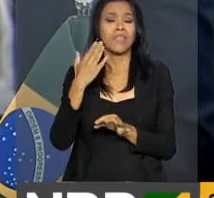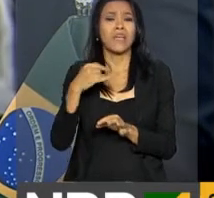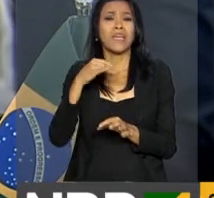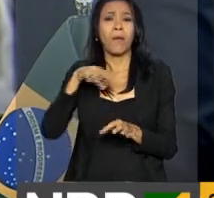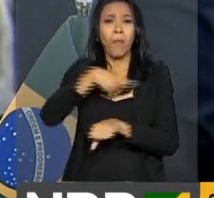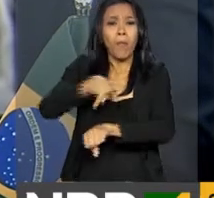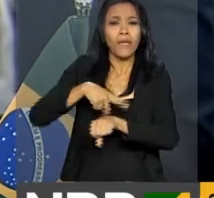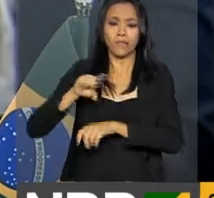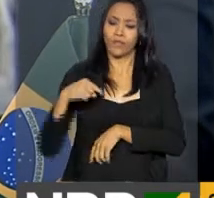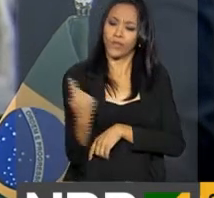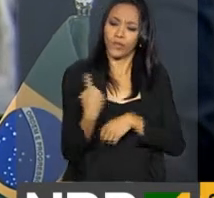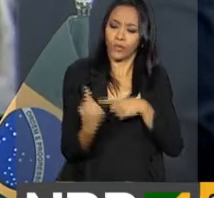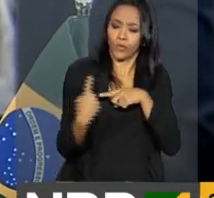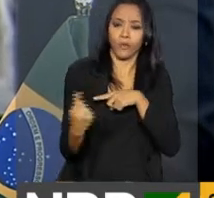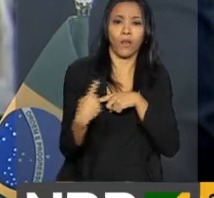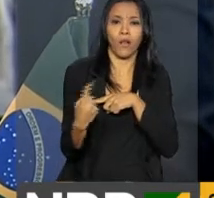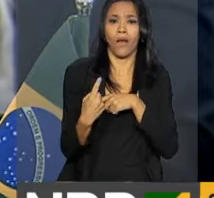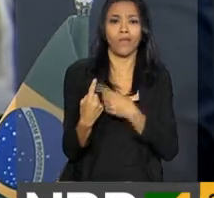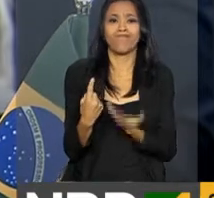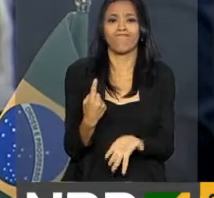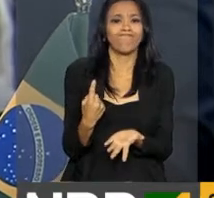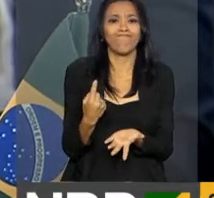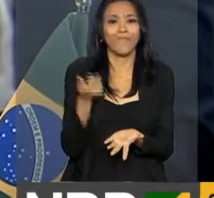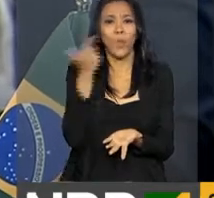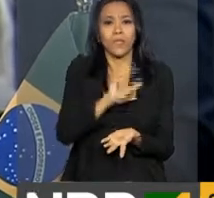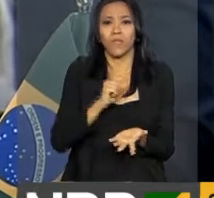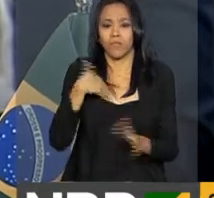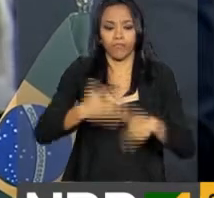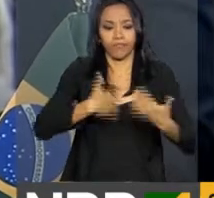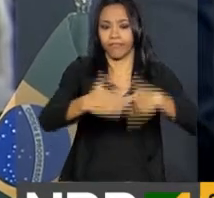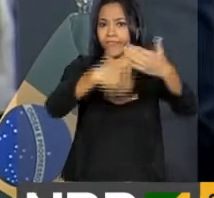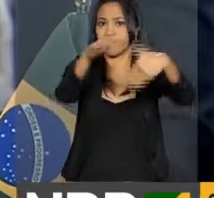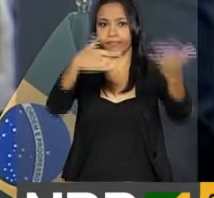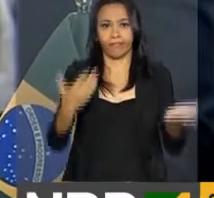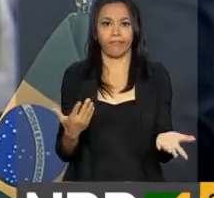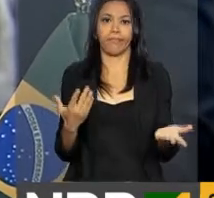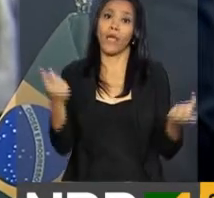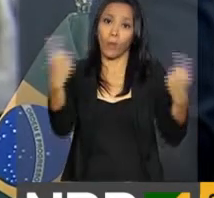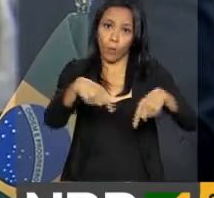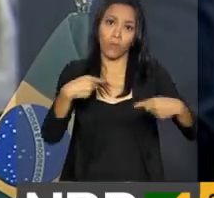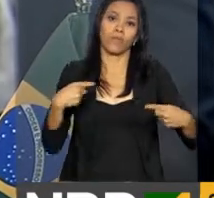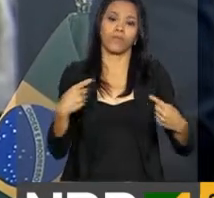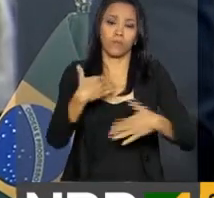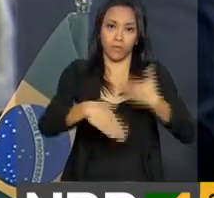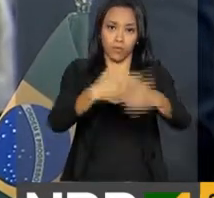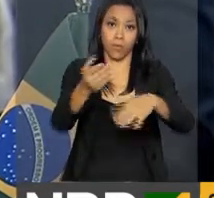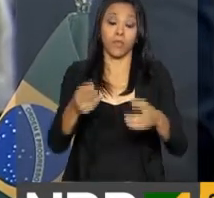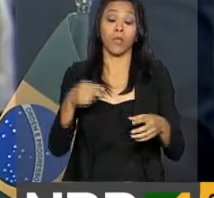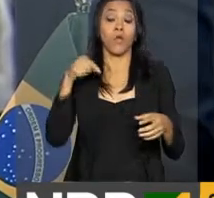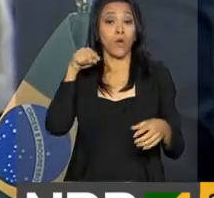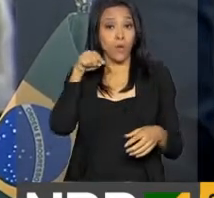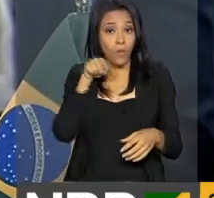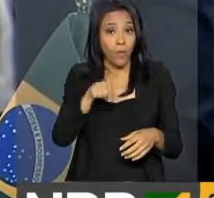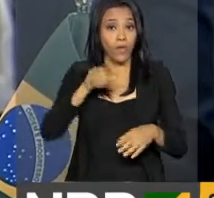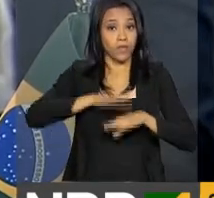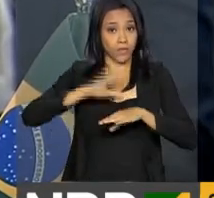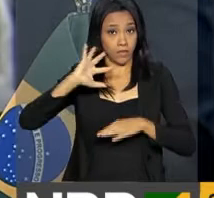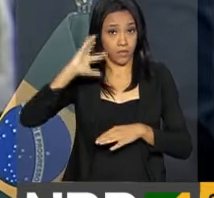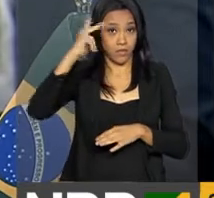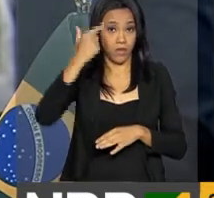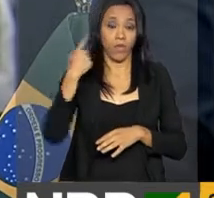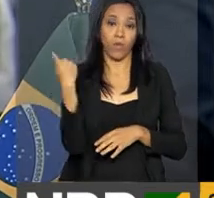contramão do desenvolvimento. Com essa convicção, consolidamos e ampliamos,